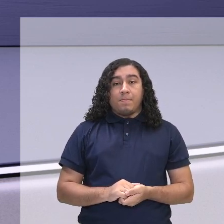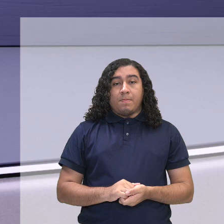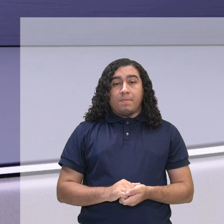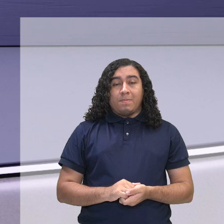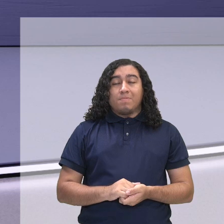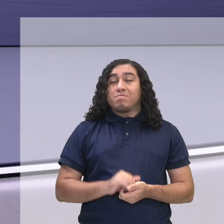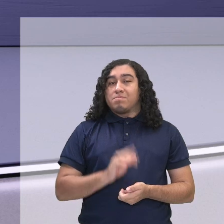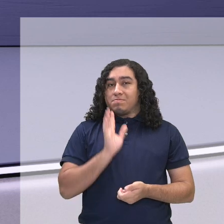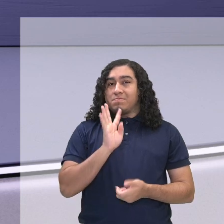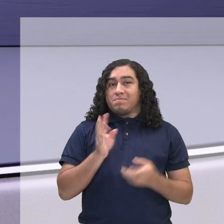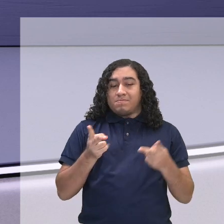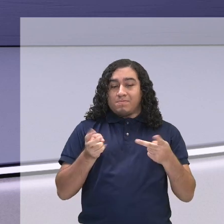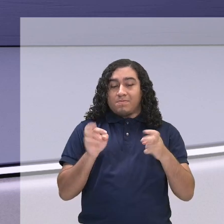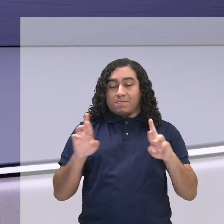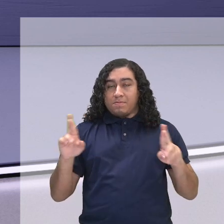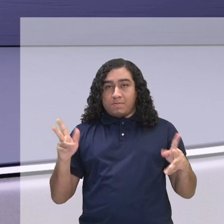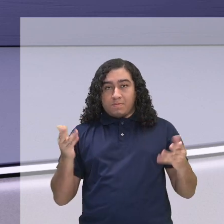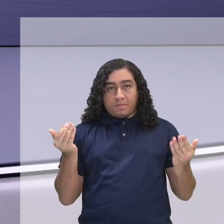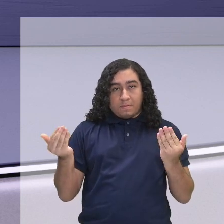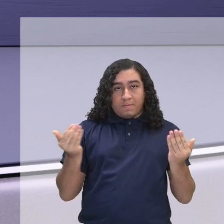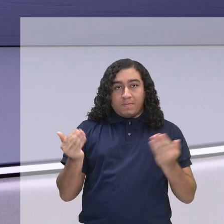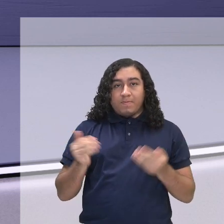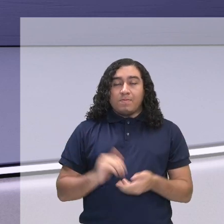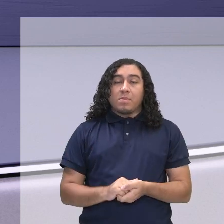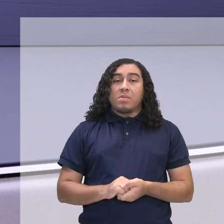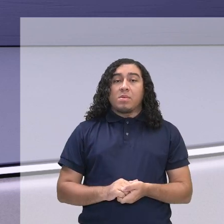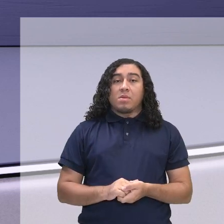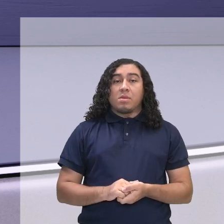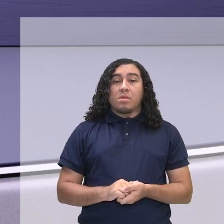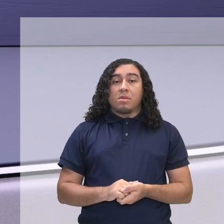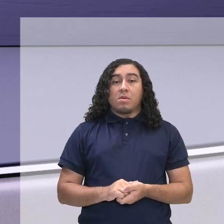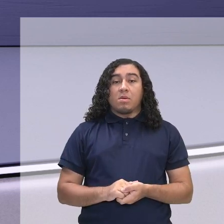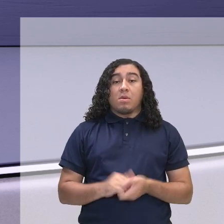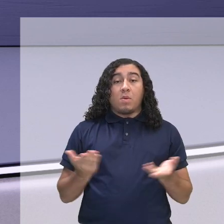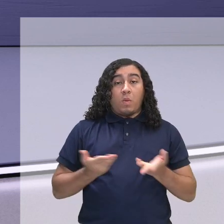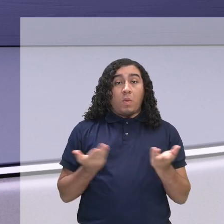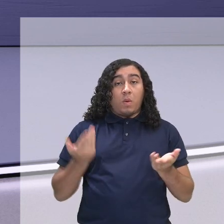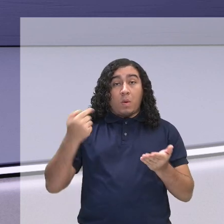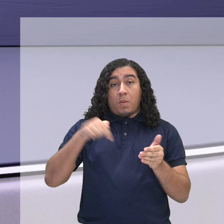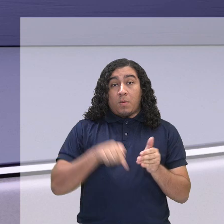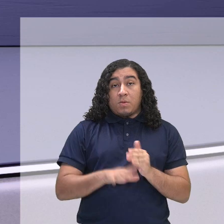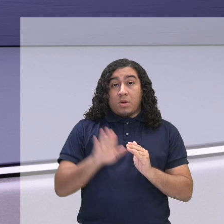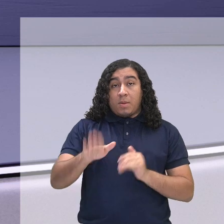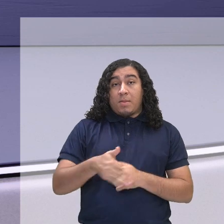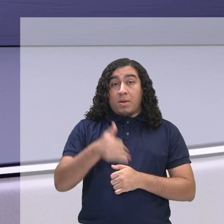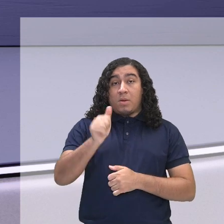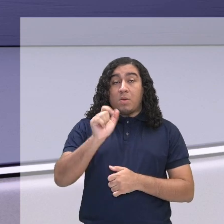que legal. Né? E vamos aí agora nos aprofundar mais nessas